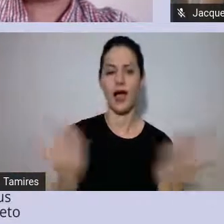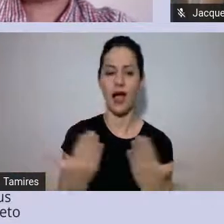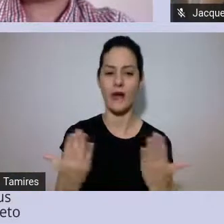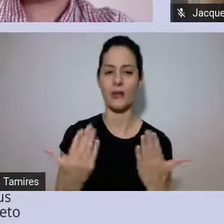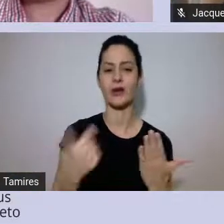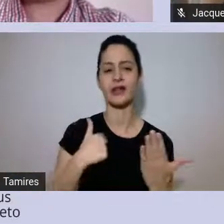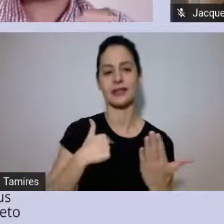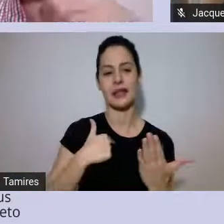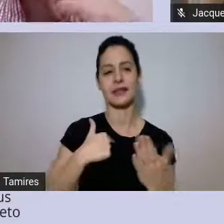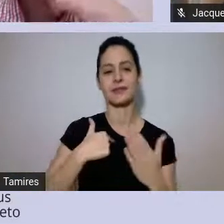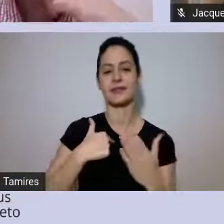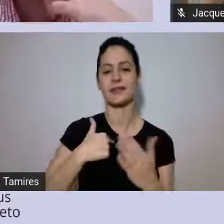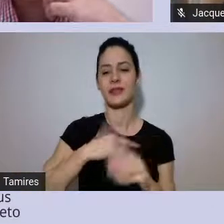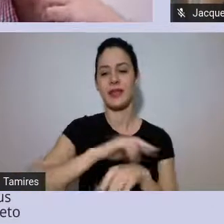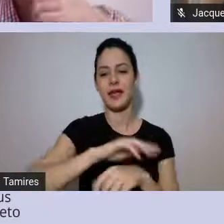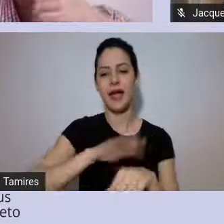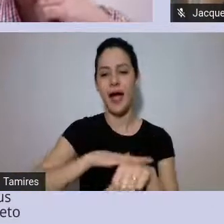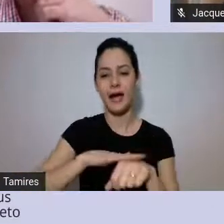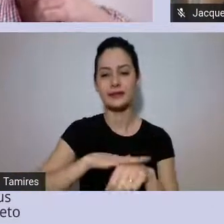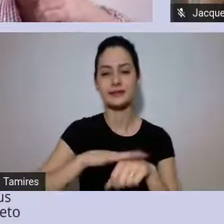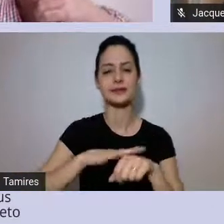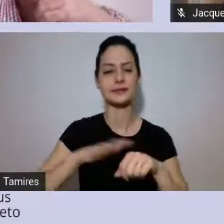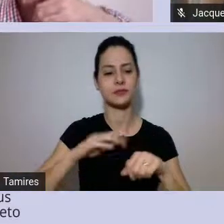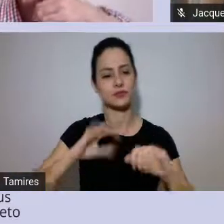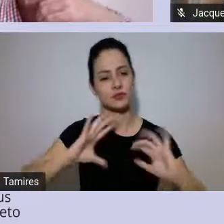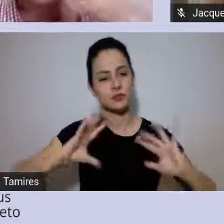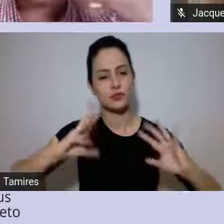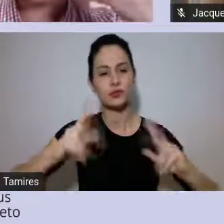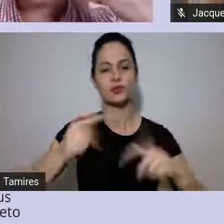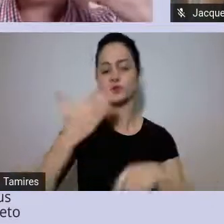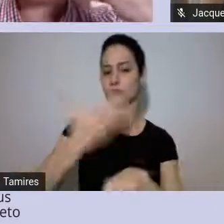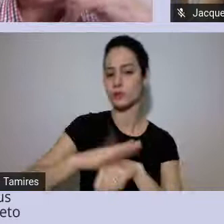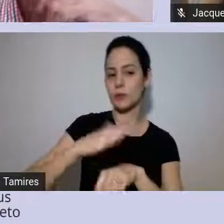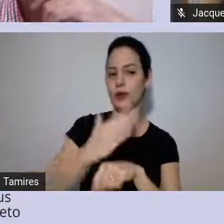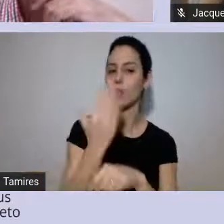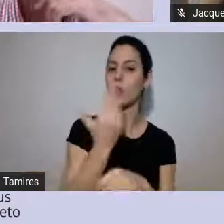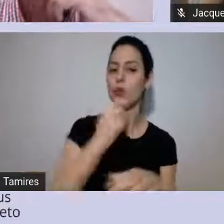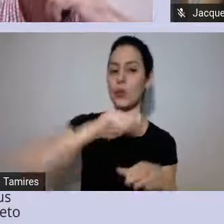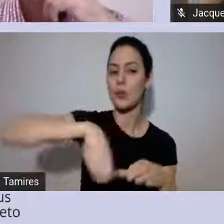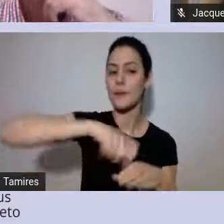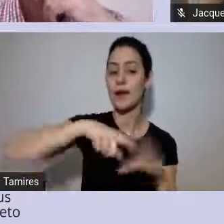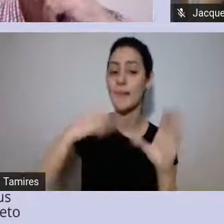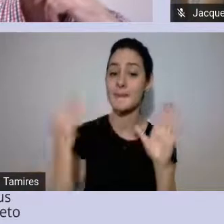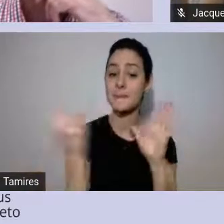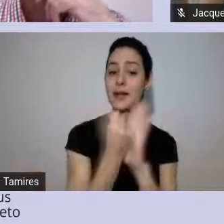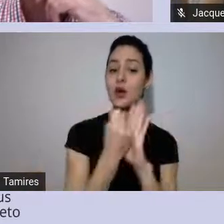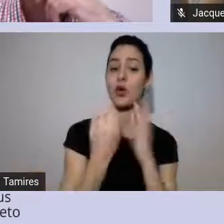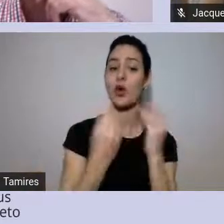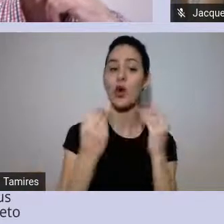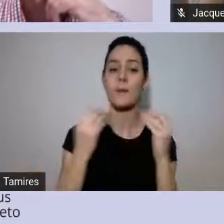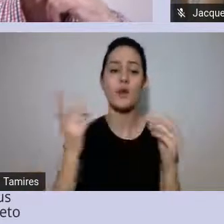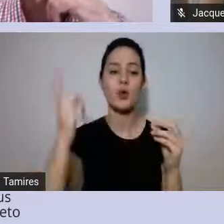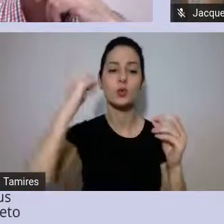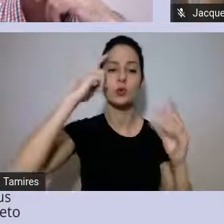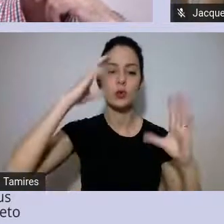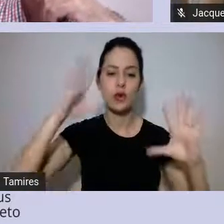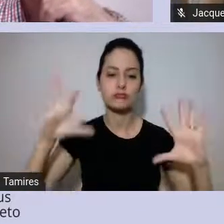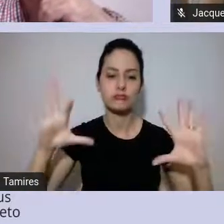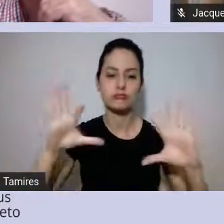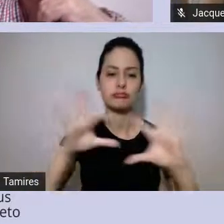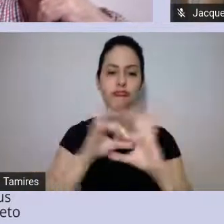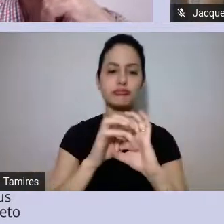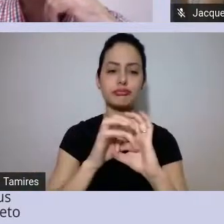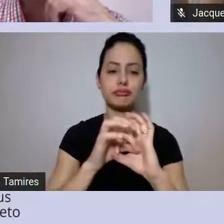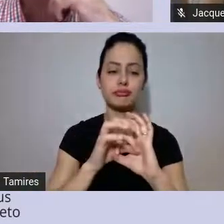racial, em que as práticas alimentares são uma dessas marcas de como que as culturas se fundiram. E a gente pode dizer muito claramente